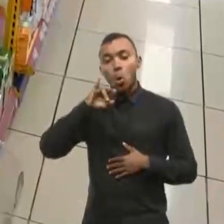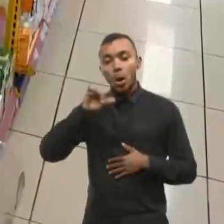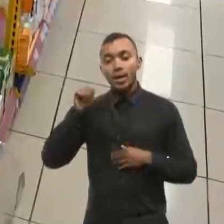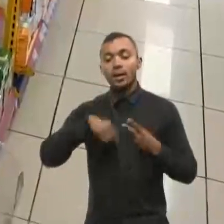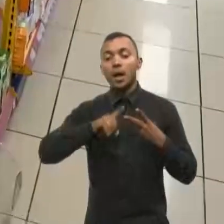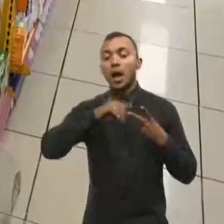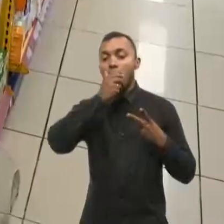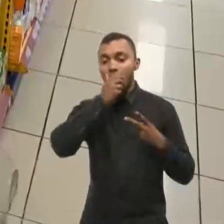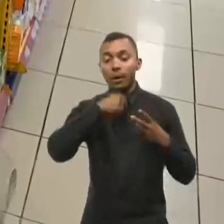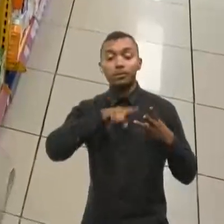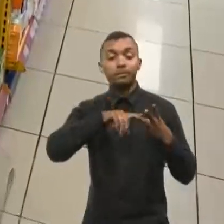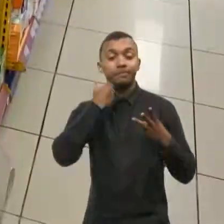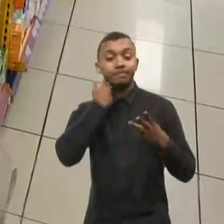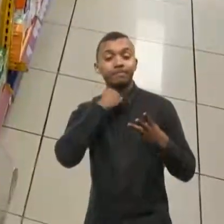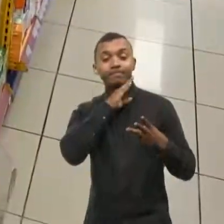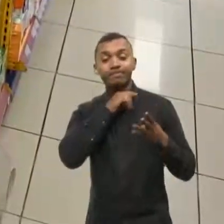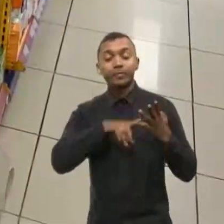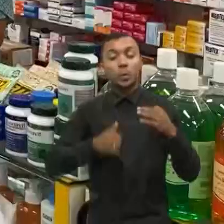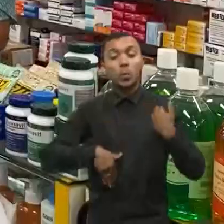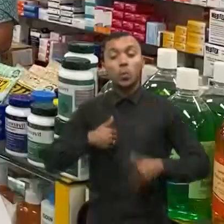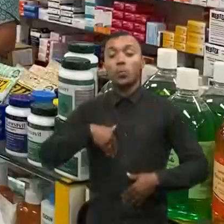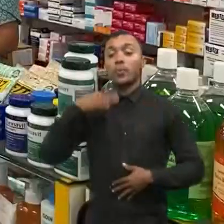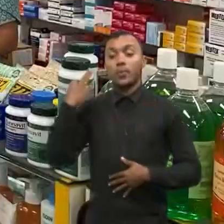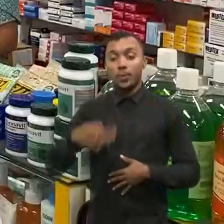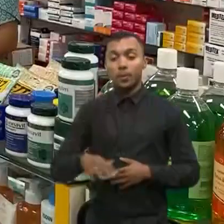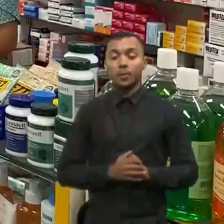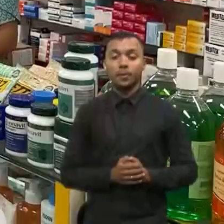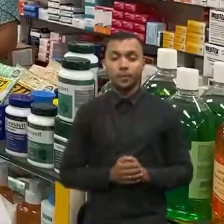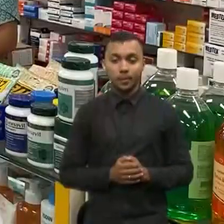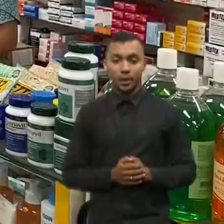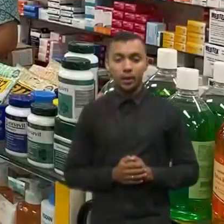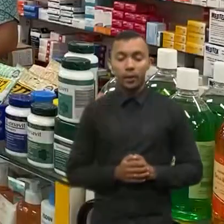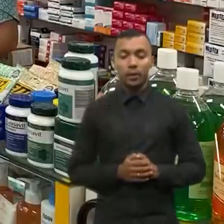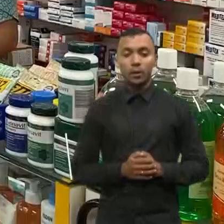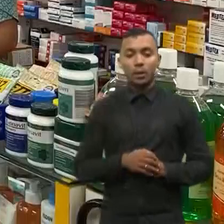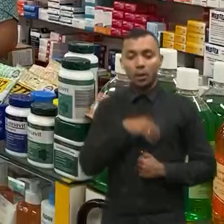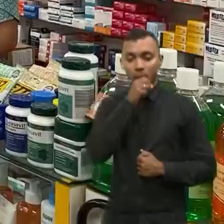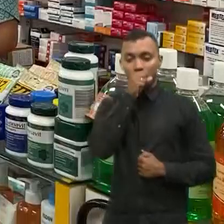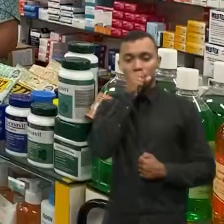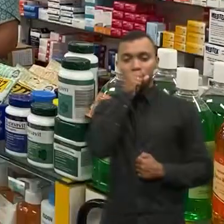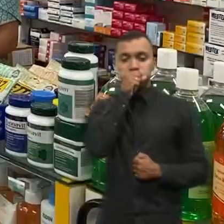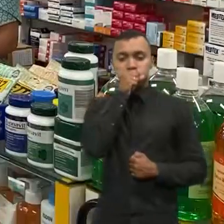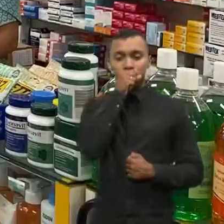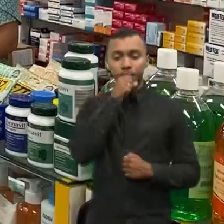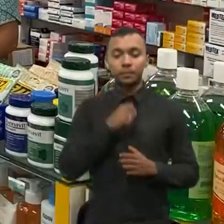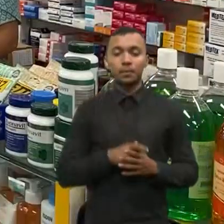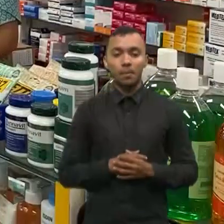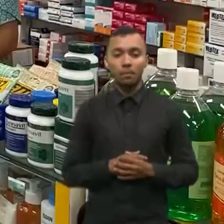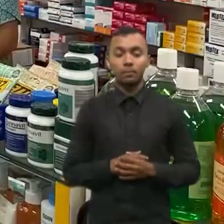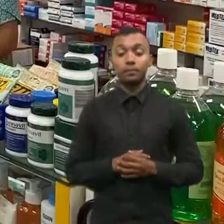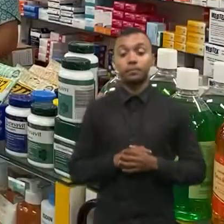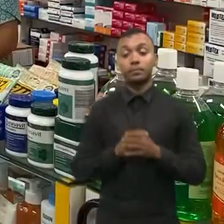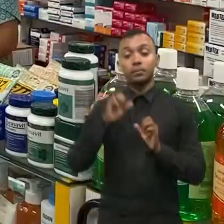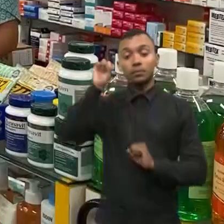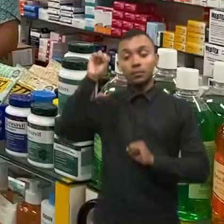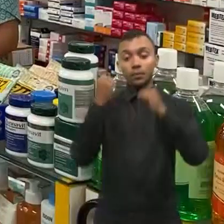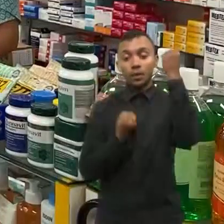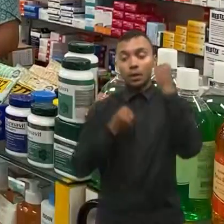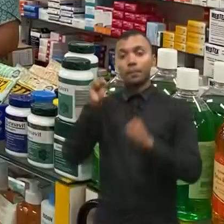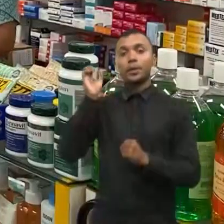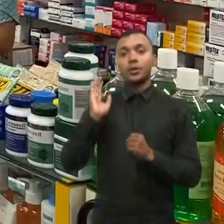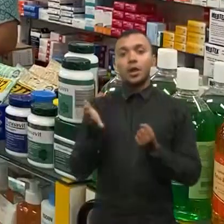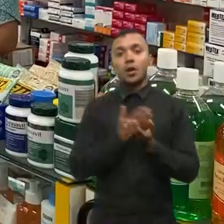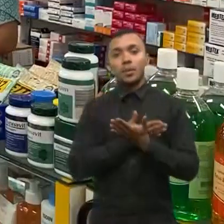tosse, febre e dores no corpo. No ano passado, nós tivemos falta de produto. A indústria se preparou, as farmácias se prepararam,